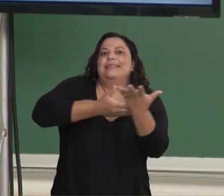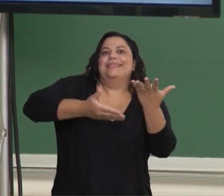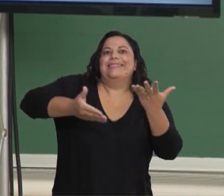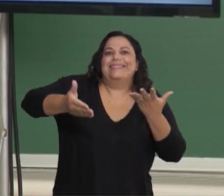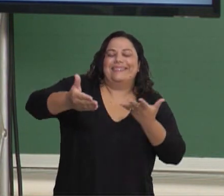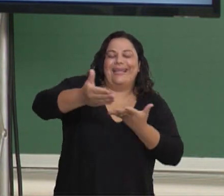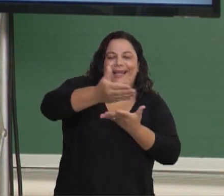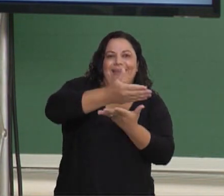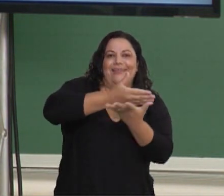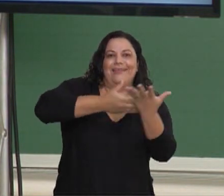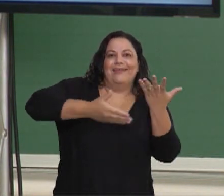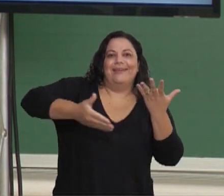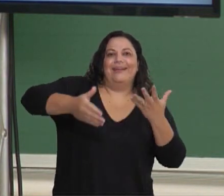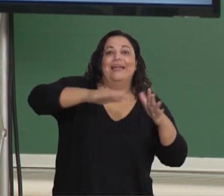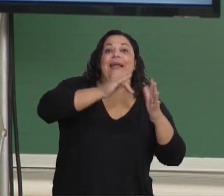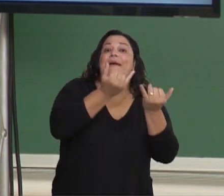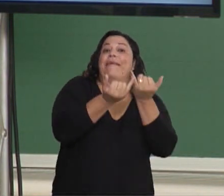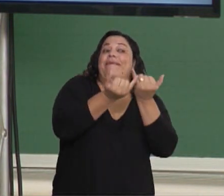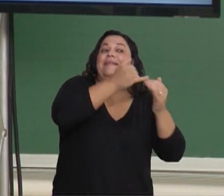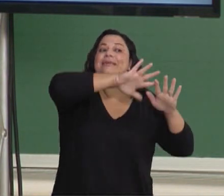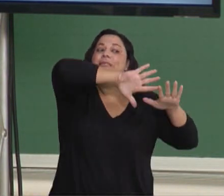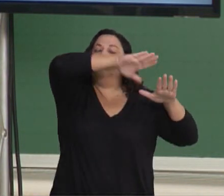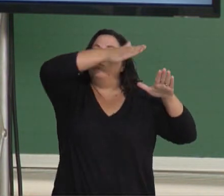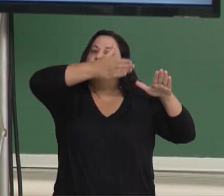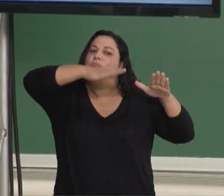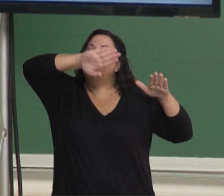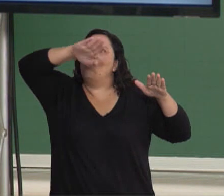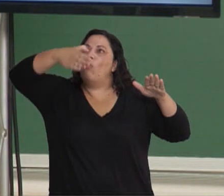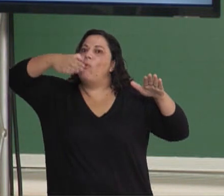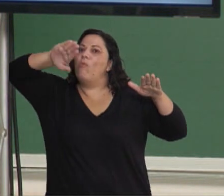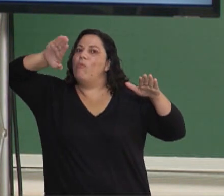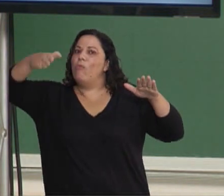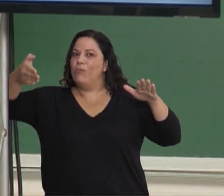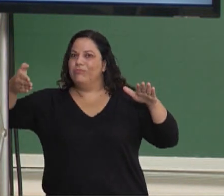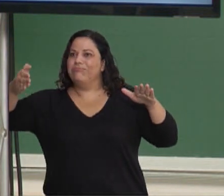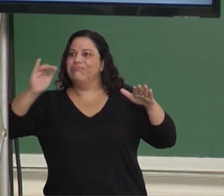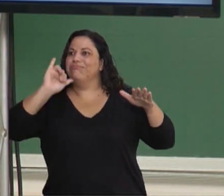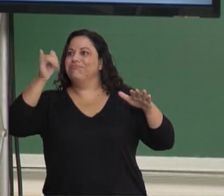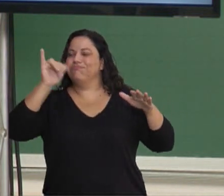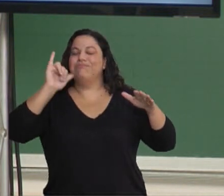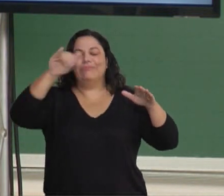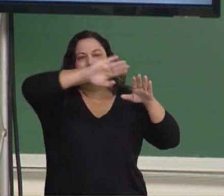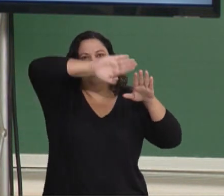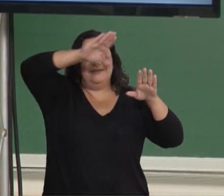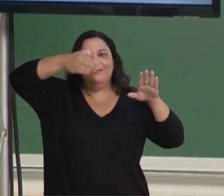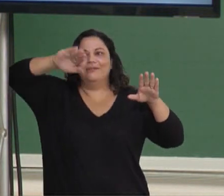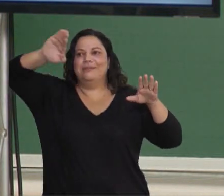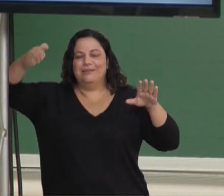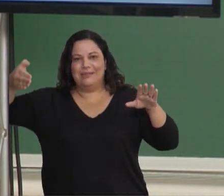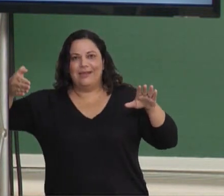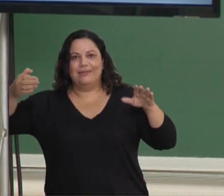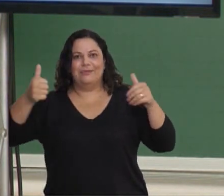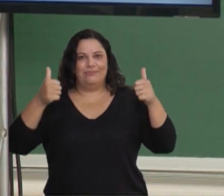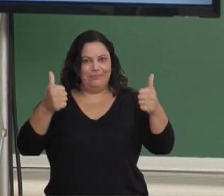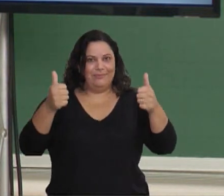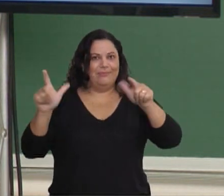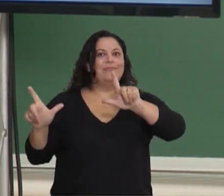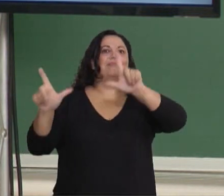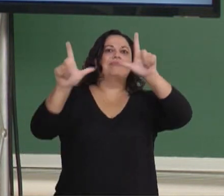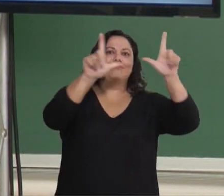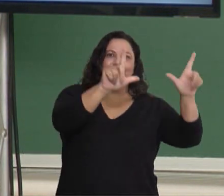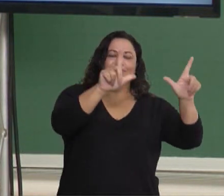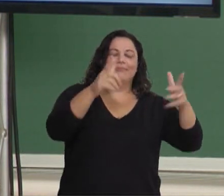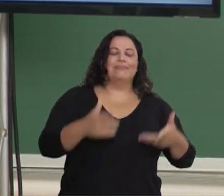por intermédio de ondas eletromagnéticas. Ok, pessoal? Tranquilo isso? Vamos à nossa próxima